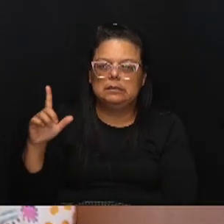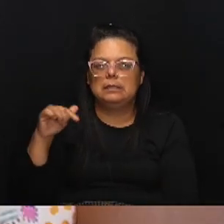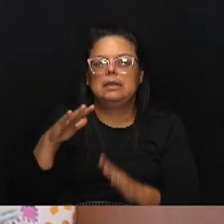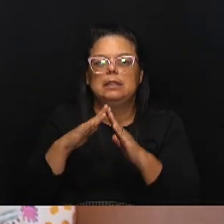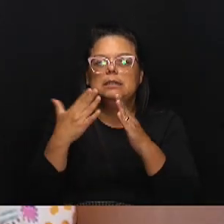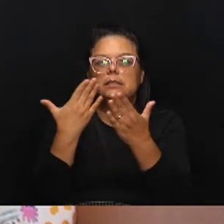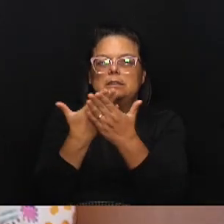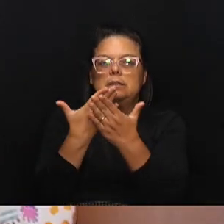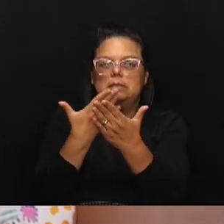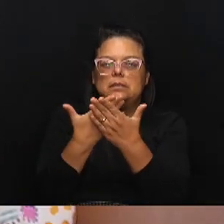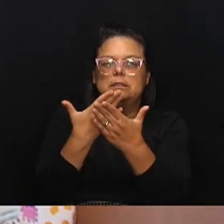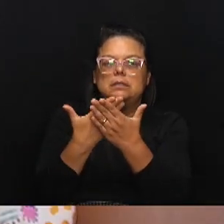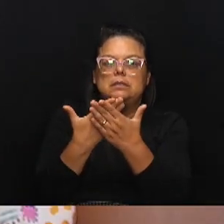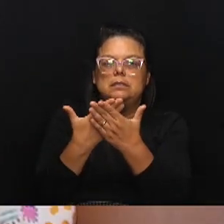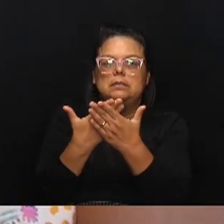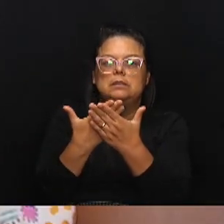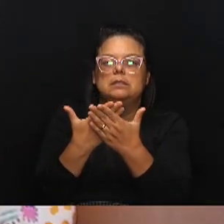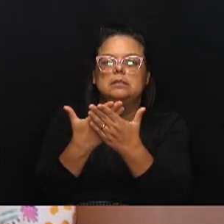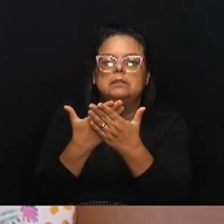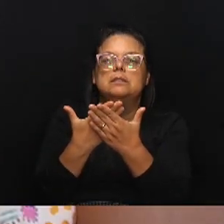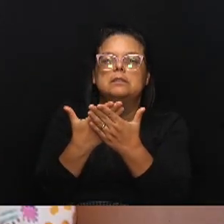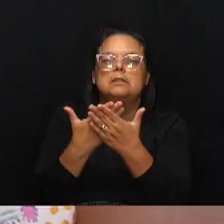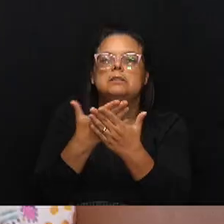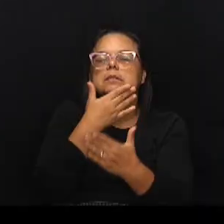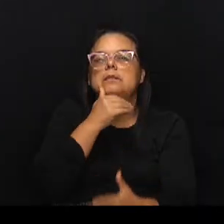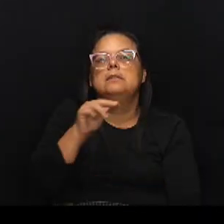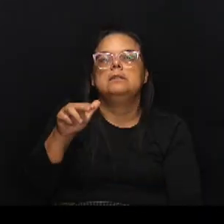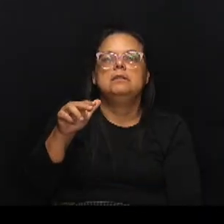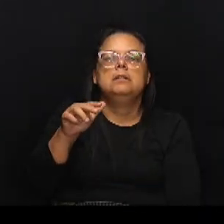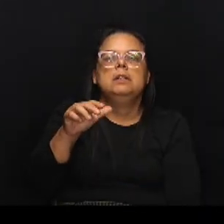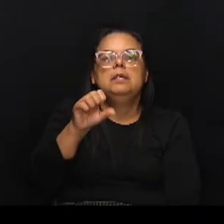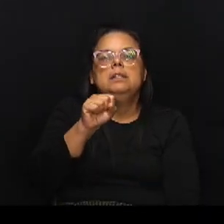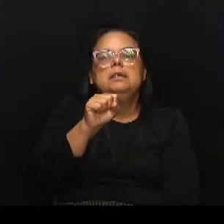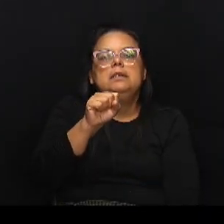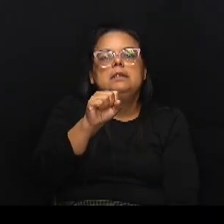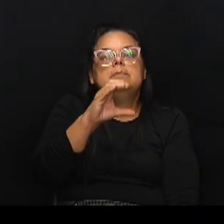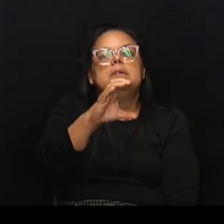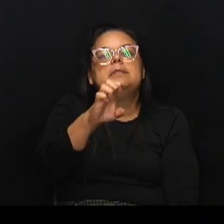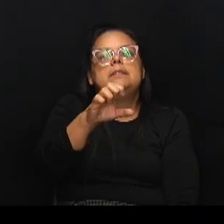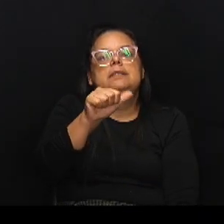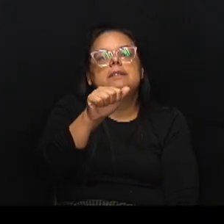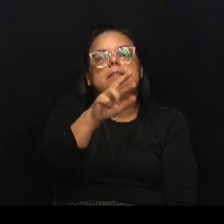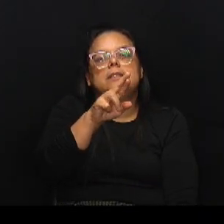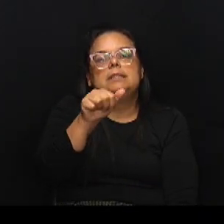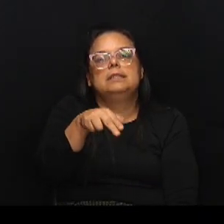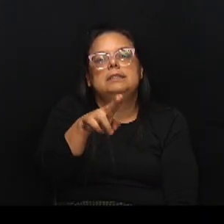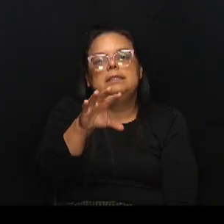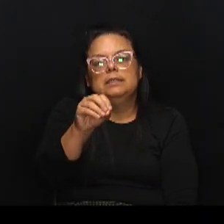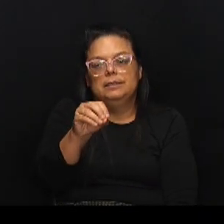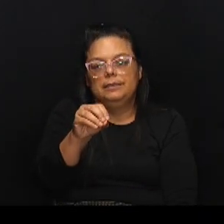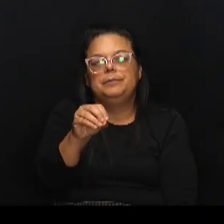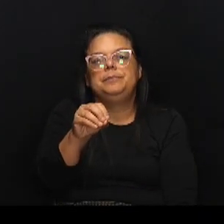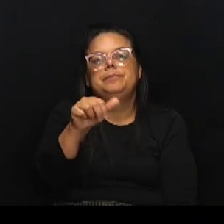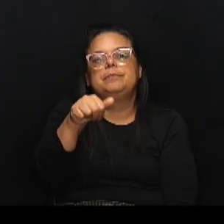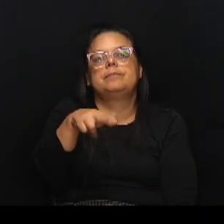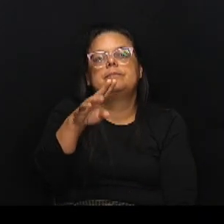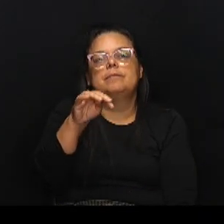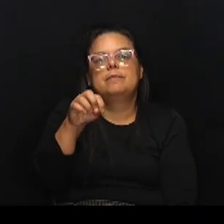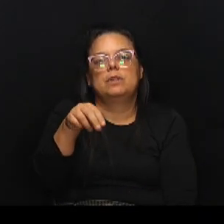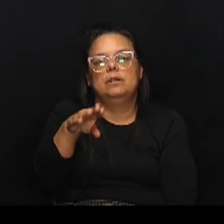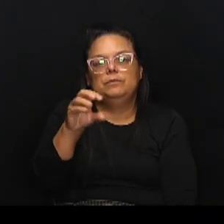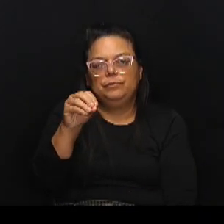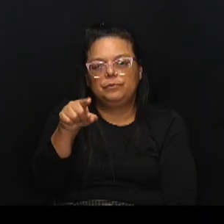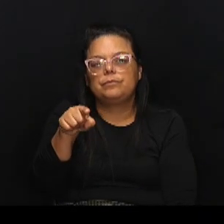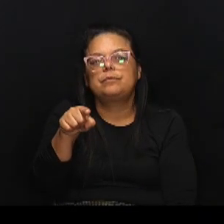escola dos irmãos Cesarino. Então, Antônio Cesarino, olha que interessante, ele vem